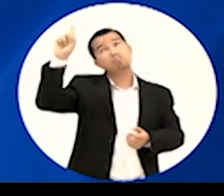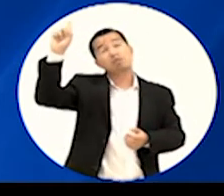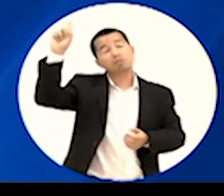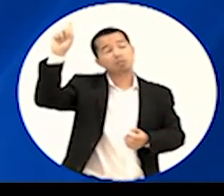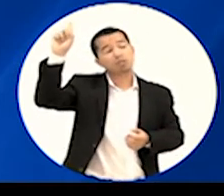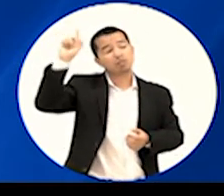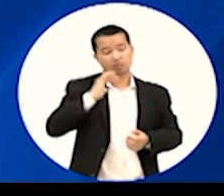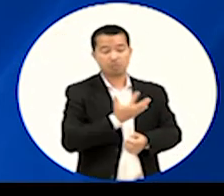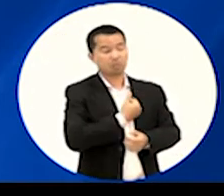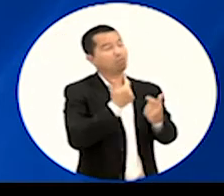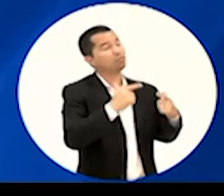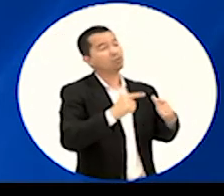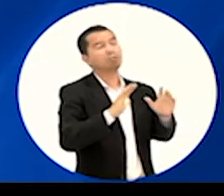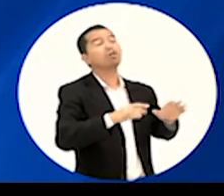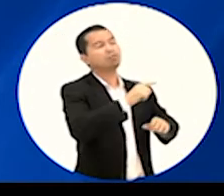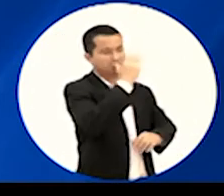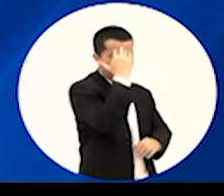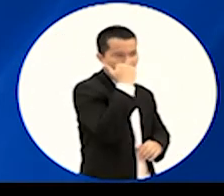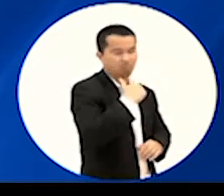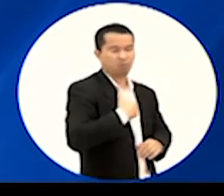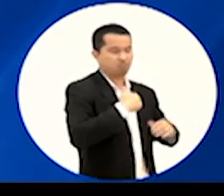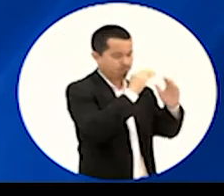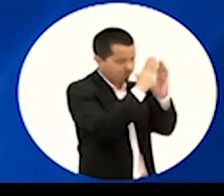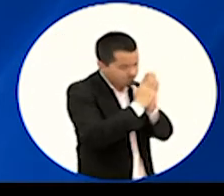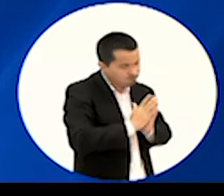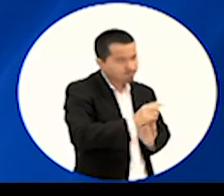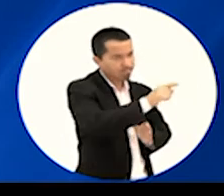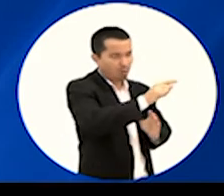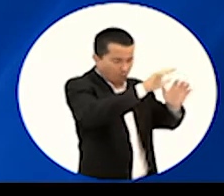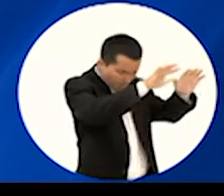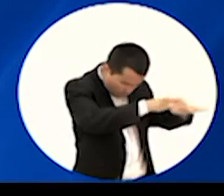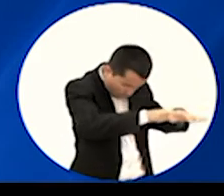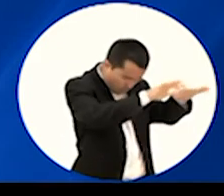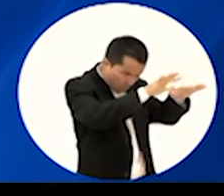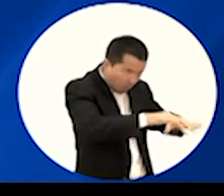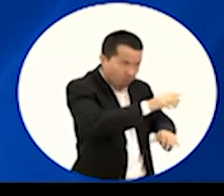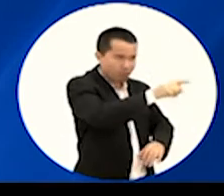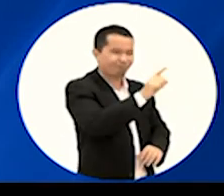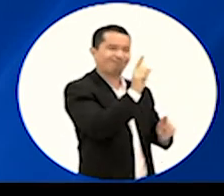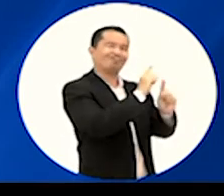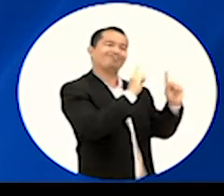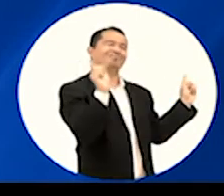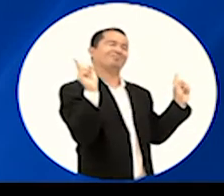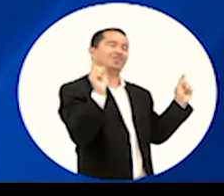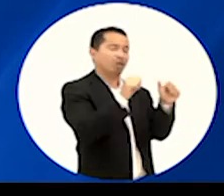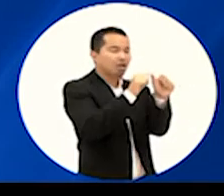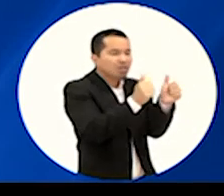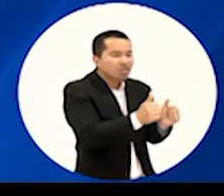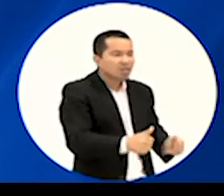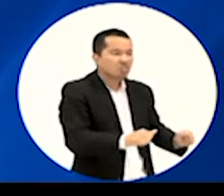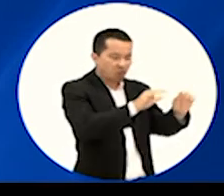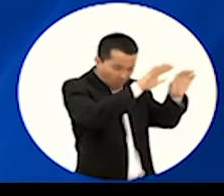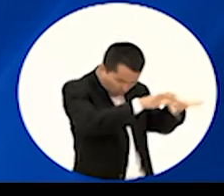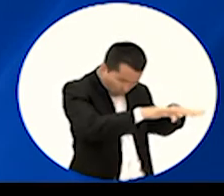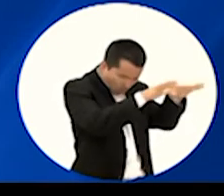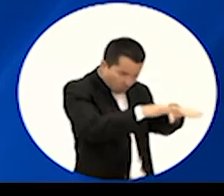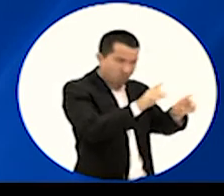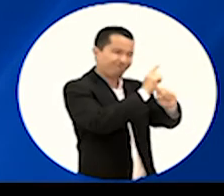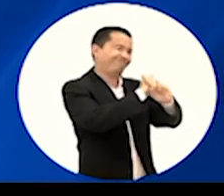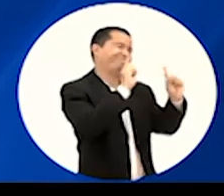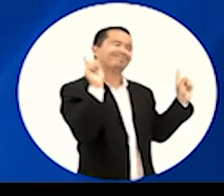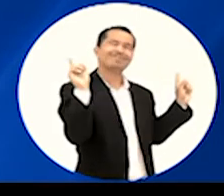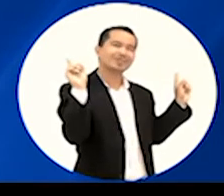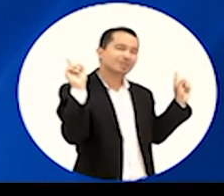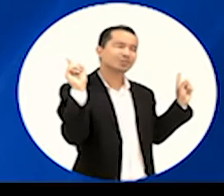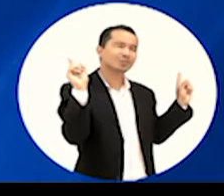Senhor pode ficar sabendo que não prestaremos culto ao seu Deus, nem adoraremos a estátua de